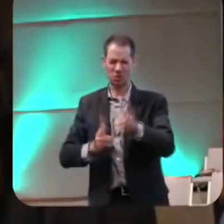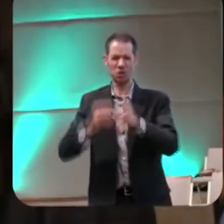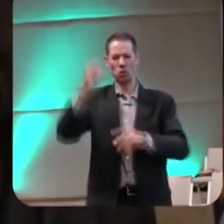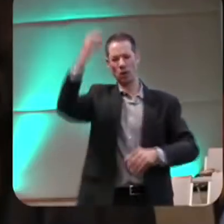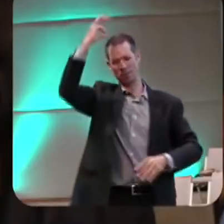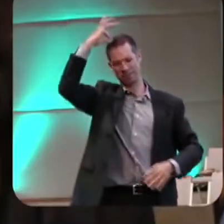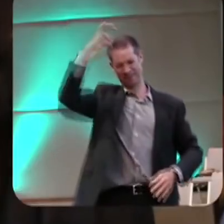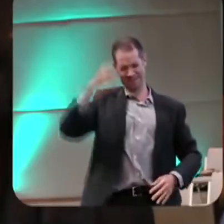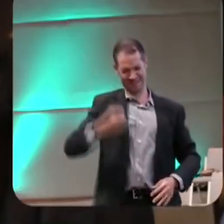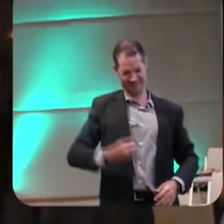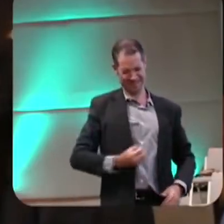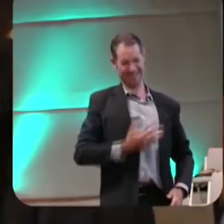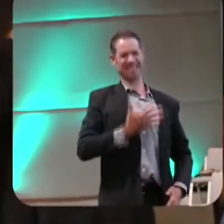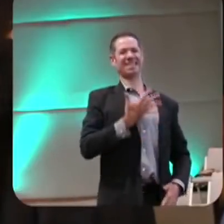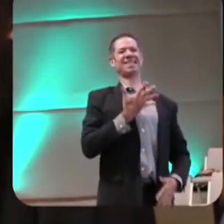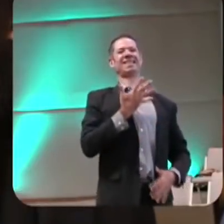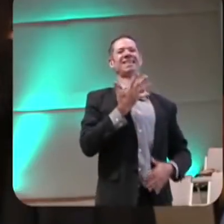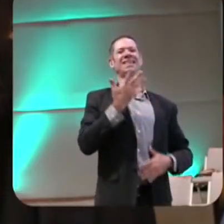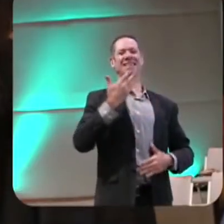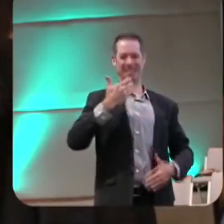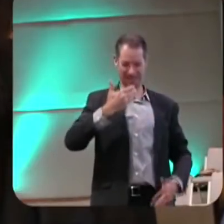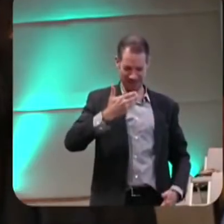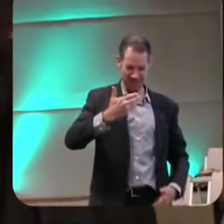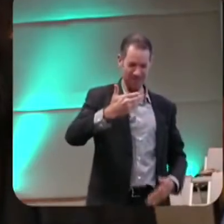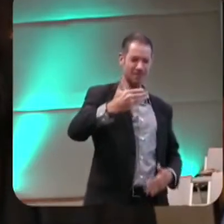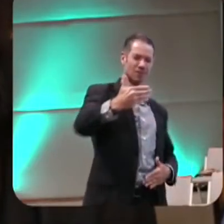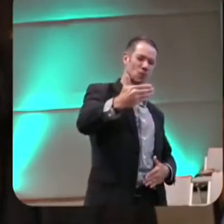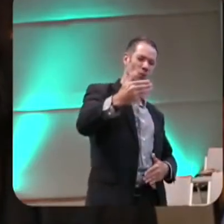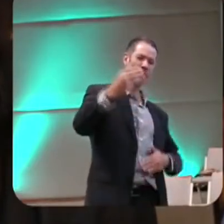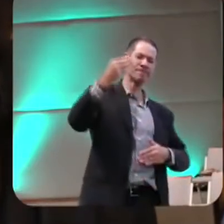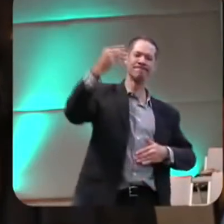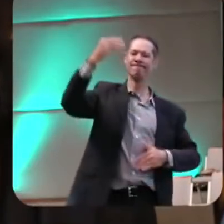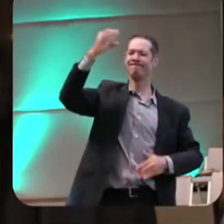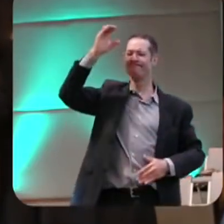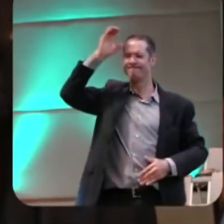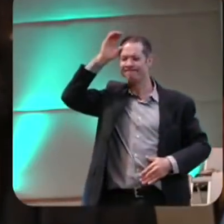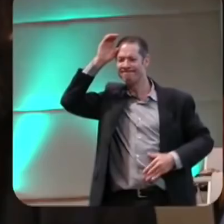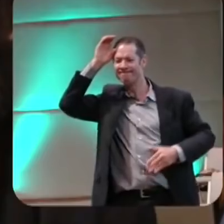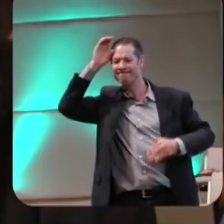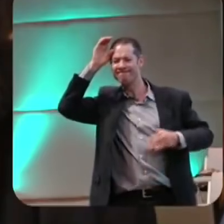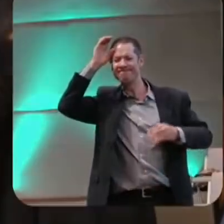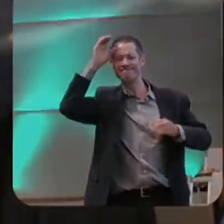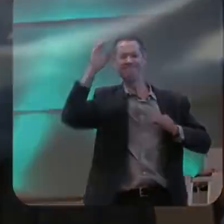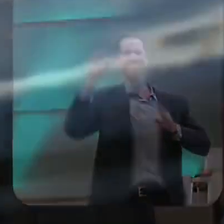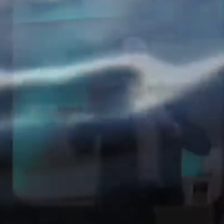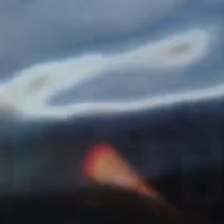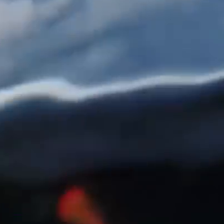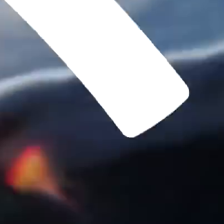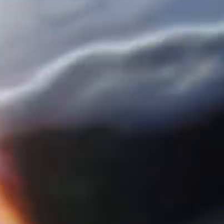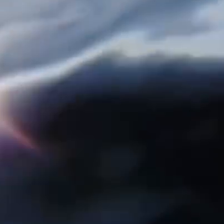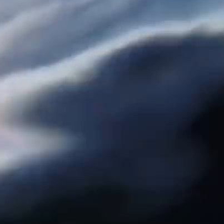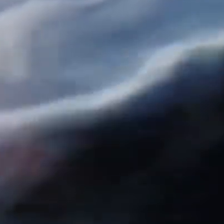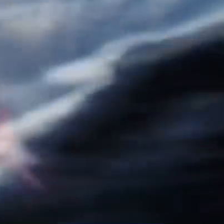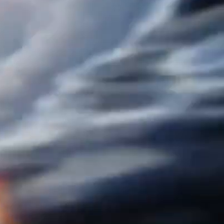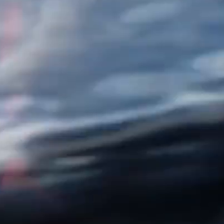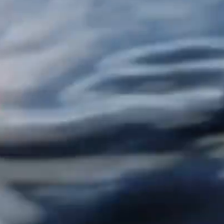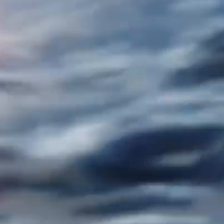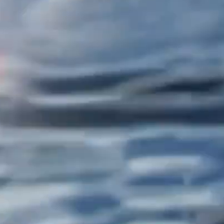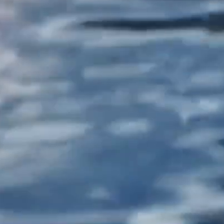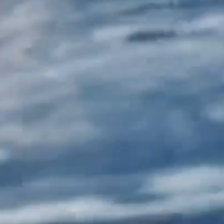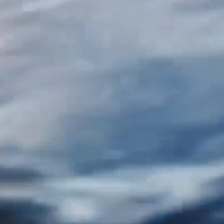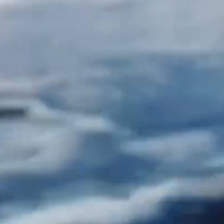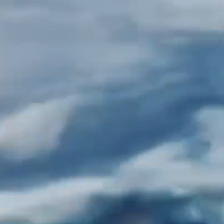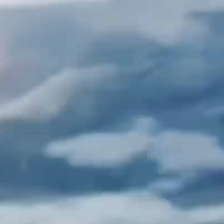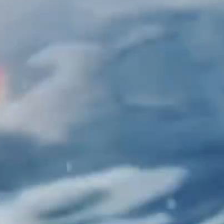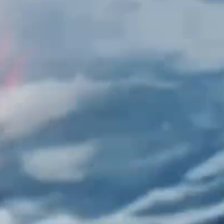esses dias. Que continue na nossa mente, no nosso coração. E que as portas possam se